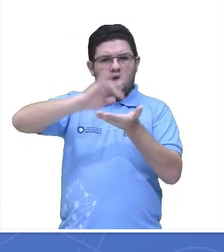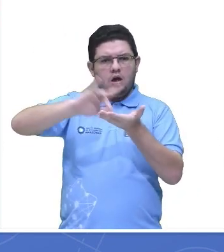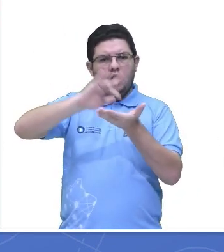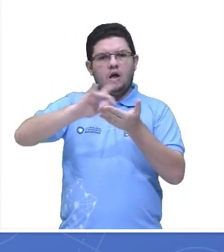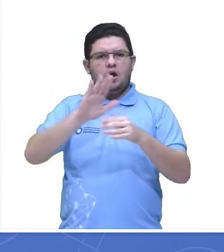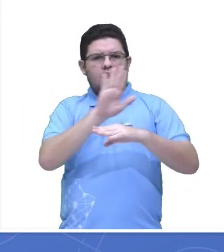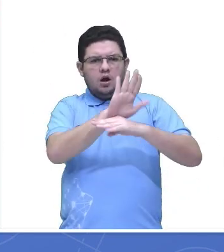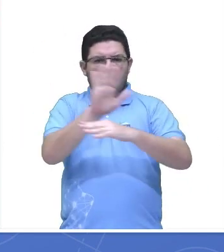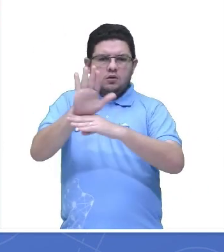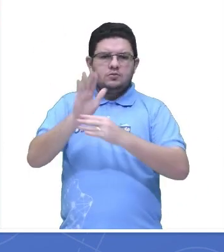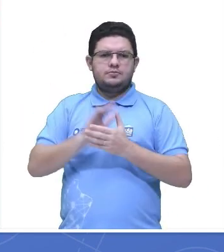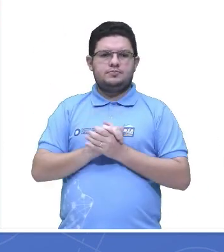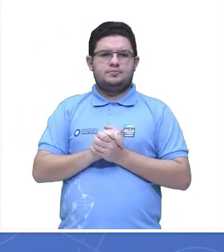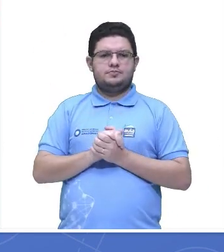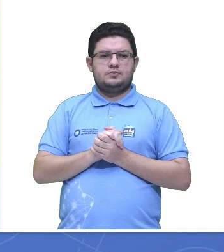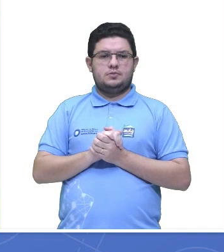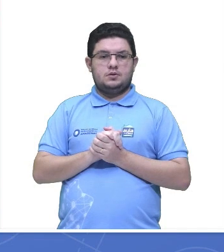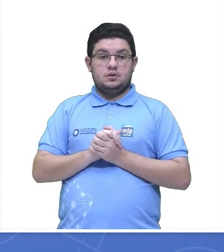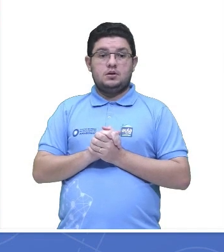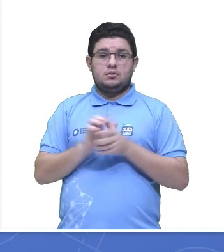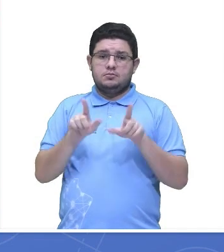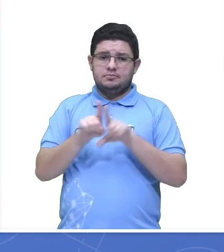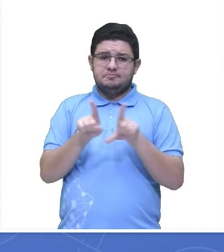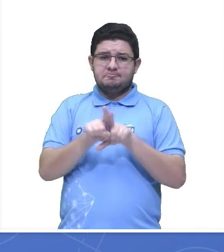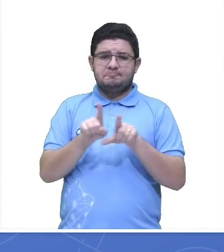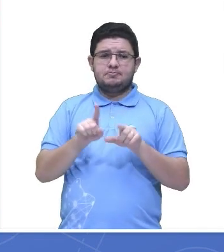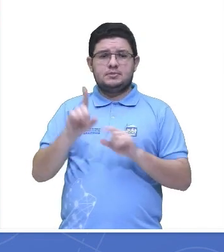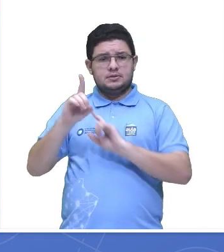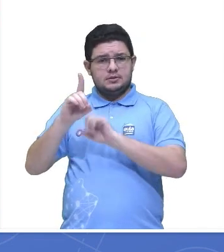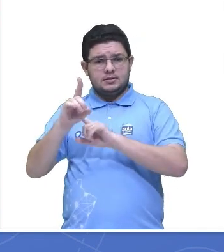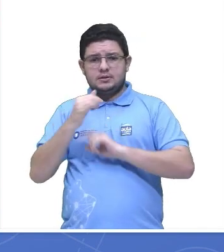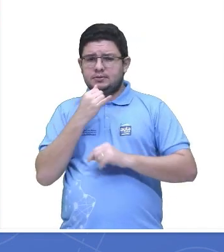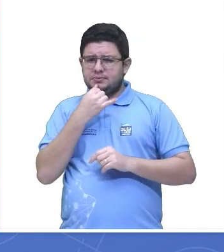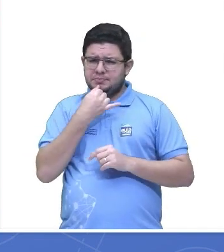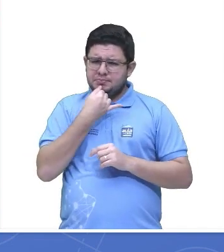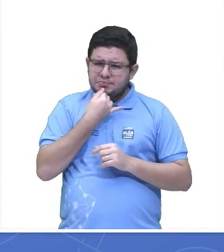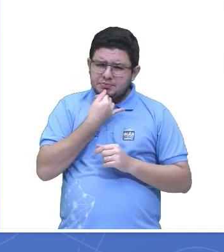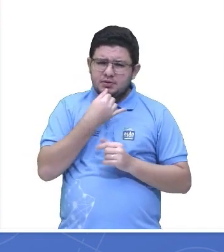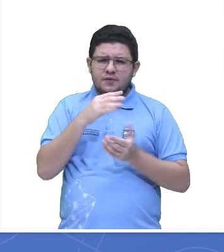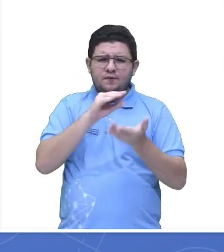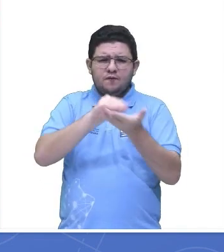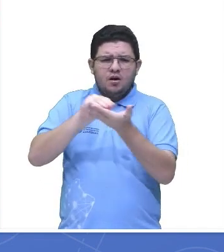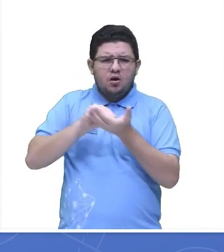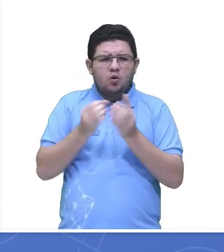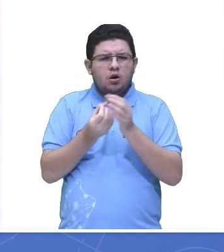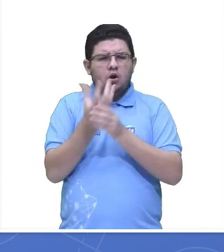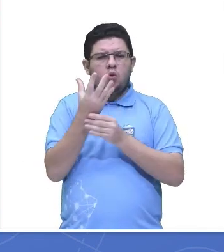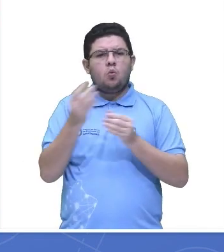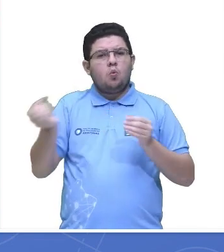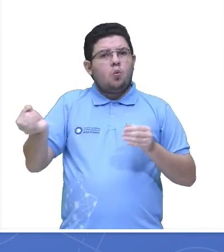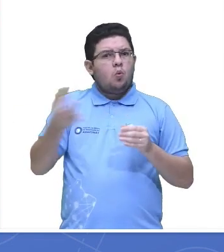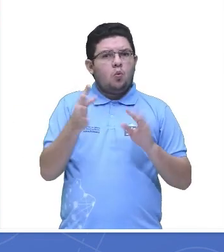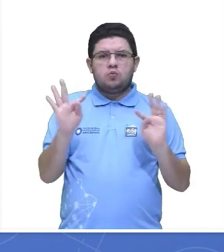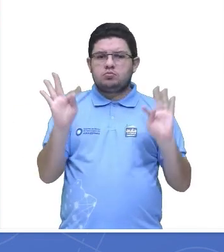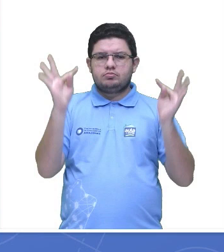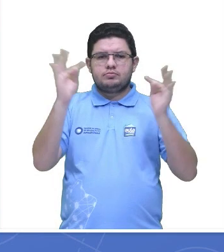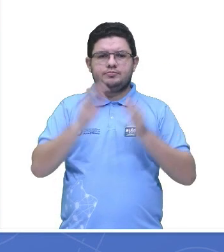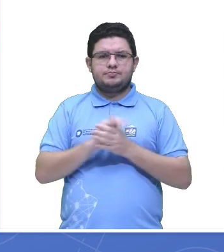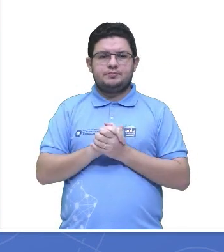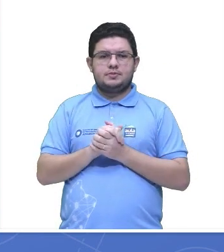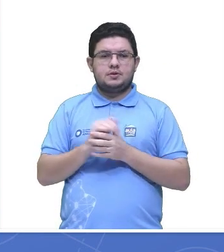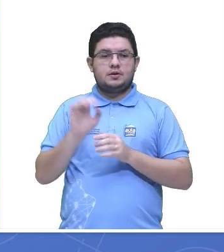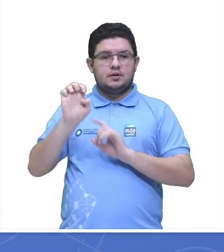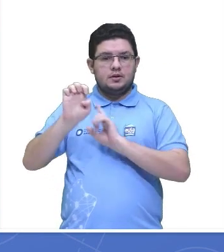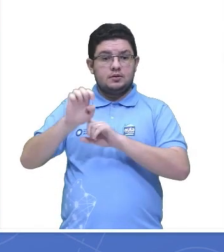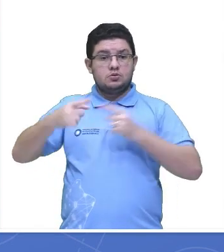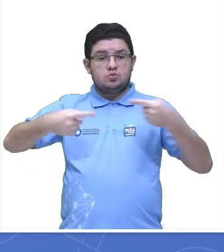seu trabalho para a geração digital. Então essas eram as opções, né? As alternativas. Vou ler algumas respostas dos